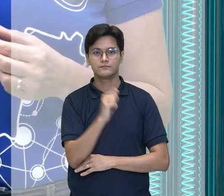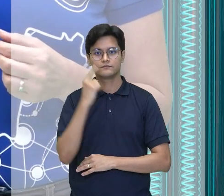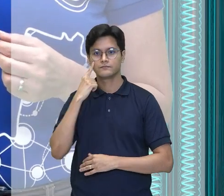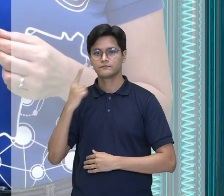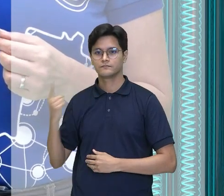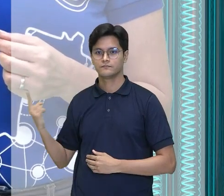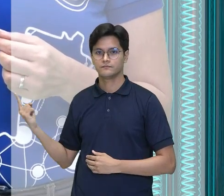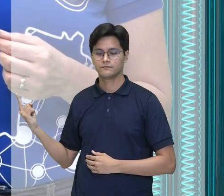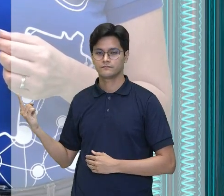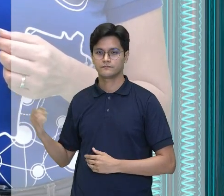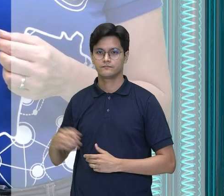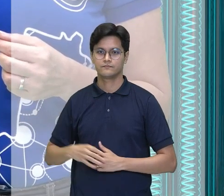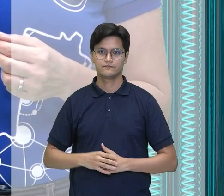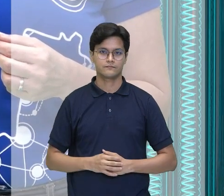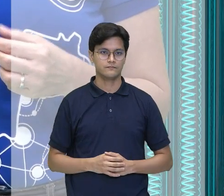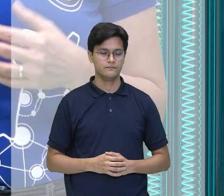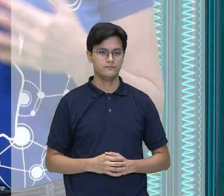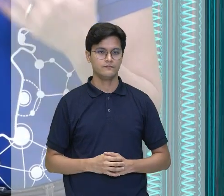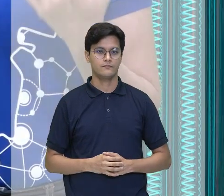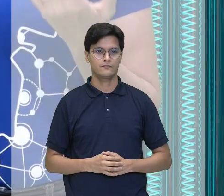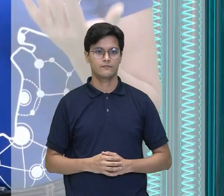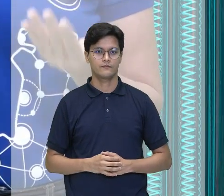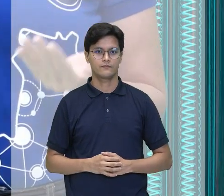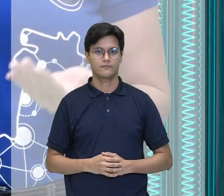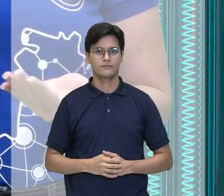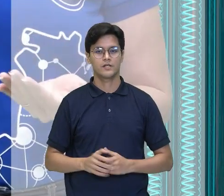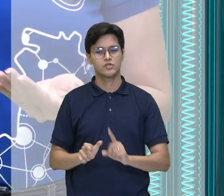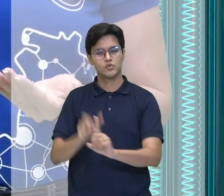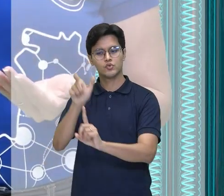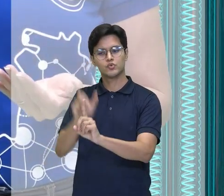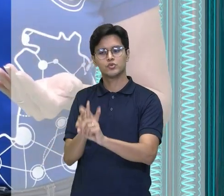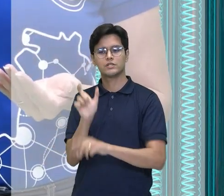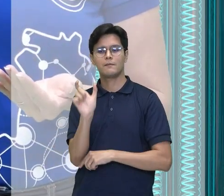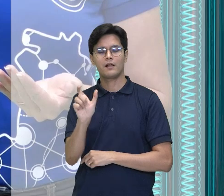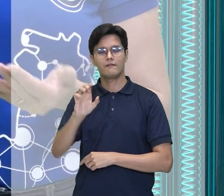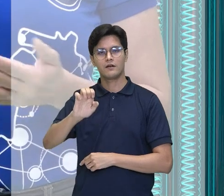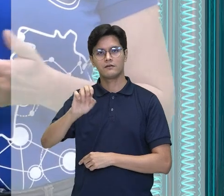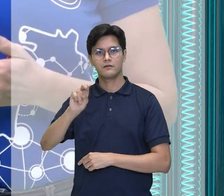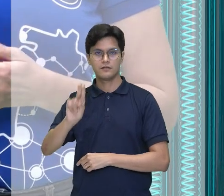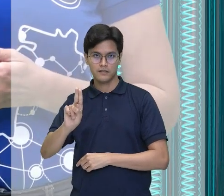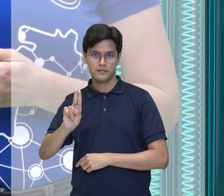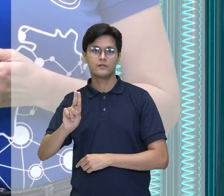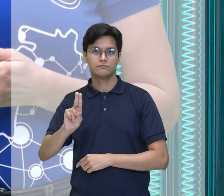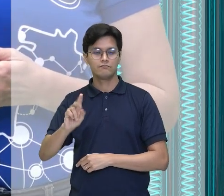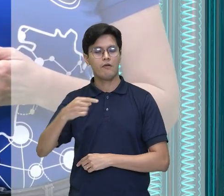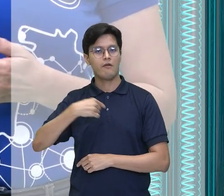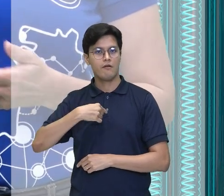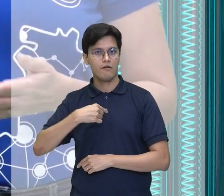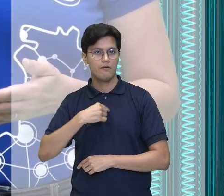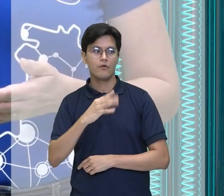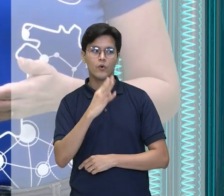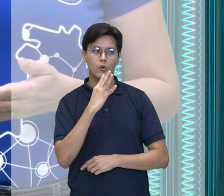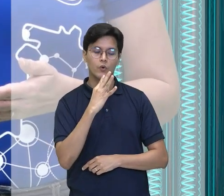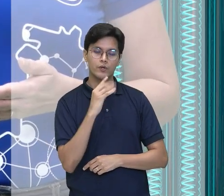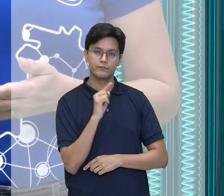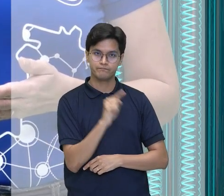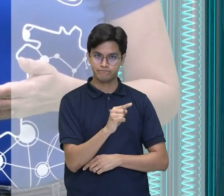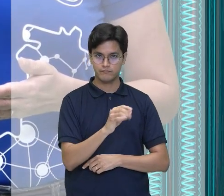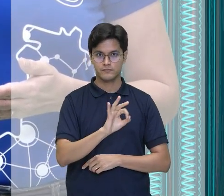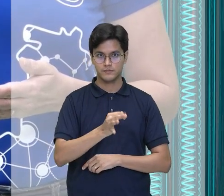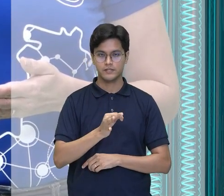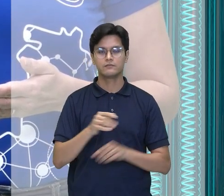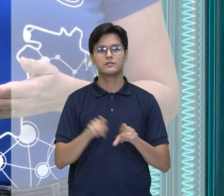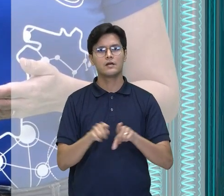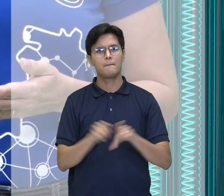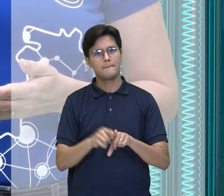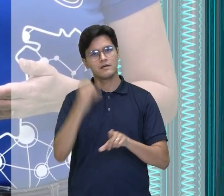de sujeito? É o eu, certo? Eu a conheço. Então, esse her está substituindo Victoria. A mesma ideia